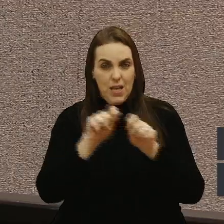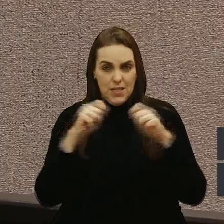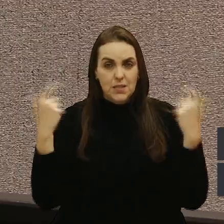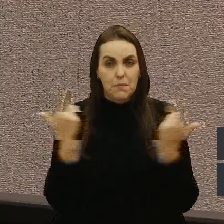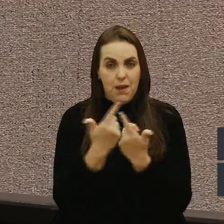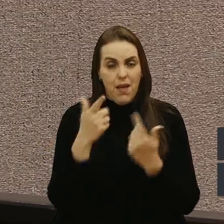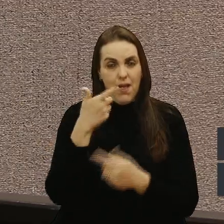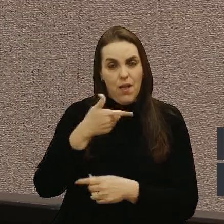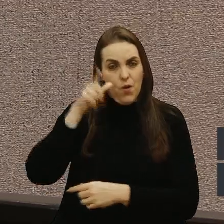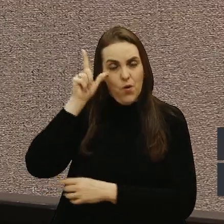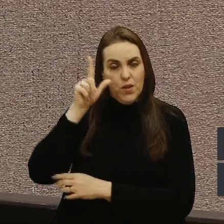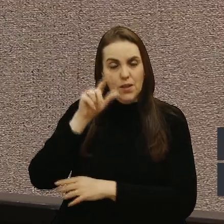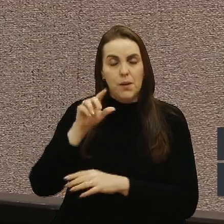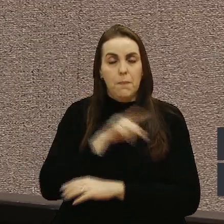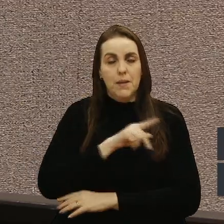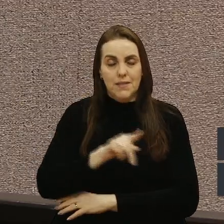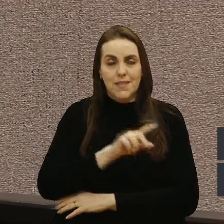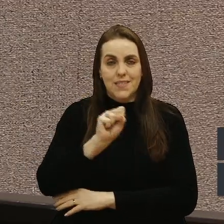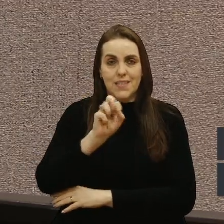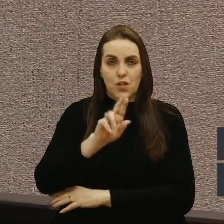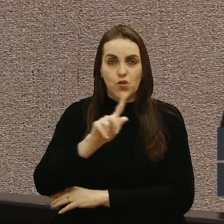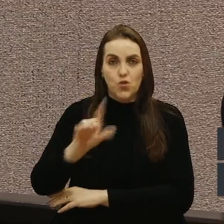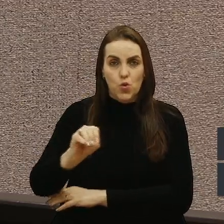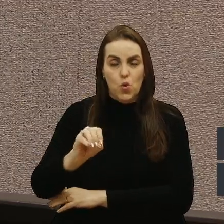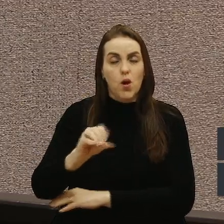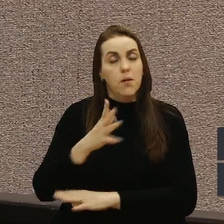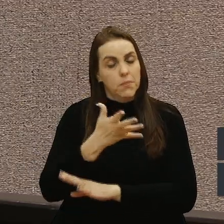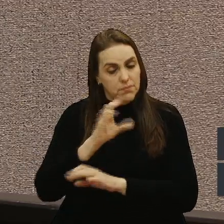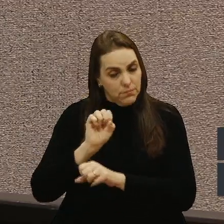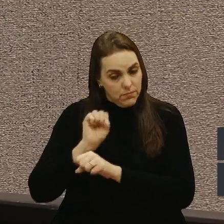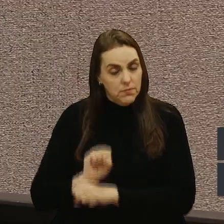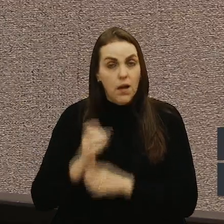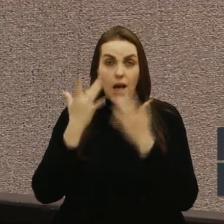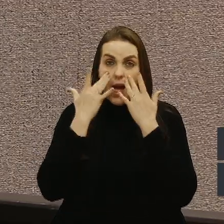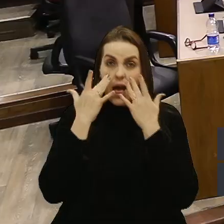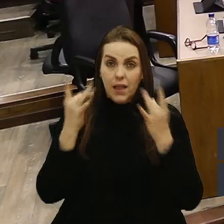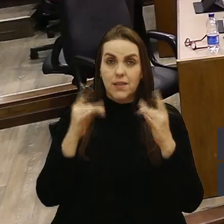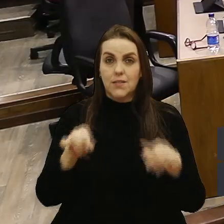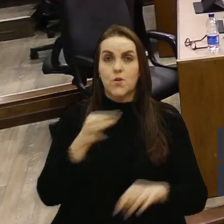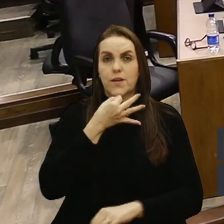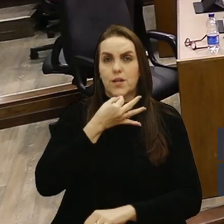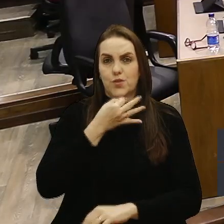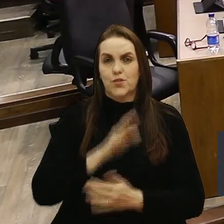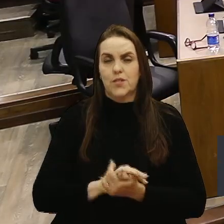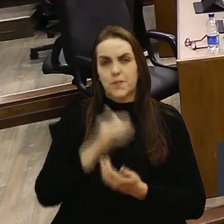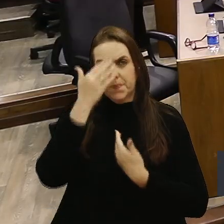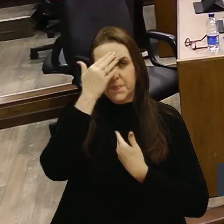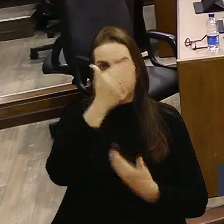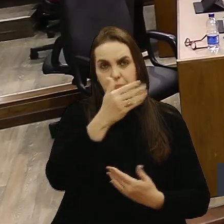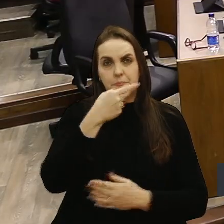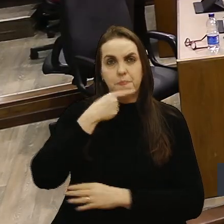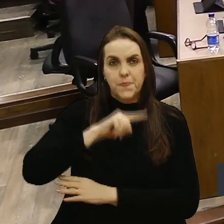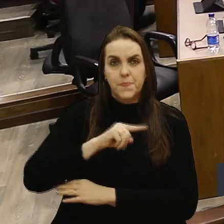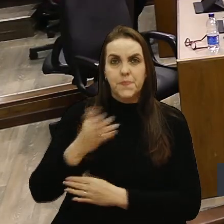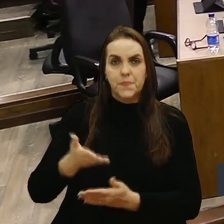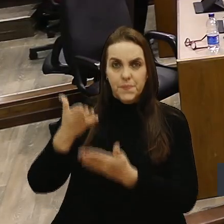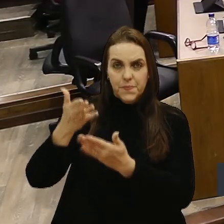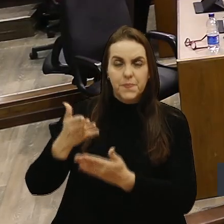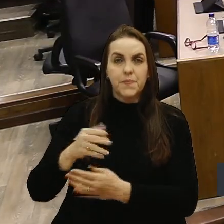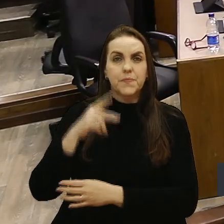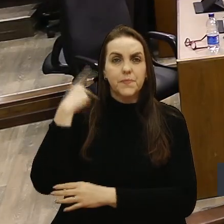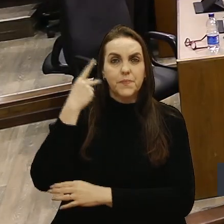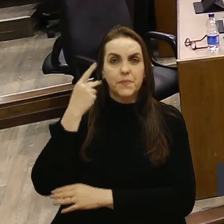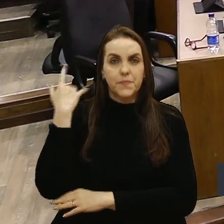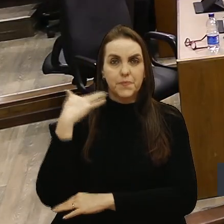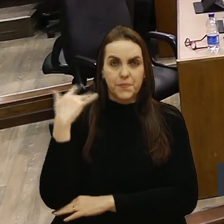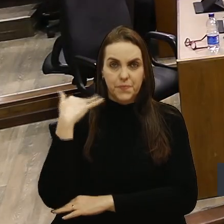Pérez e acho que é uma forma de nós frearmos, darmos um recado que Caxias está atento. Obrigado. Muito obrigado, vereador Garbim. Vereadora Andressa. Vereador